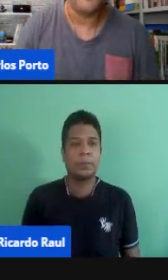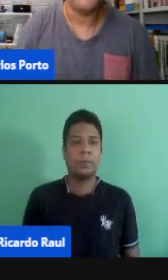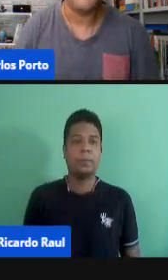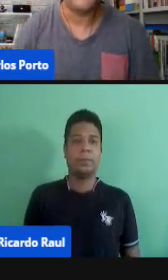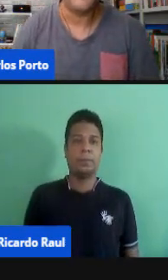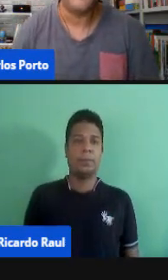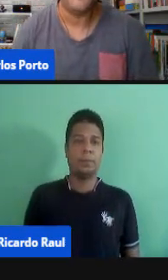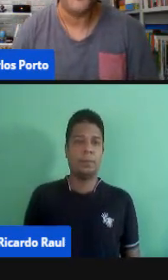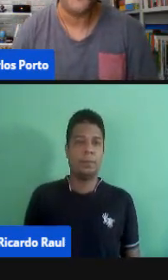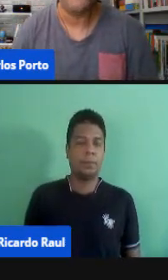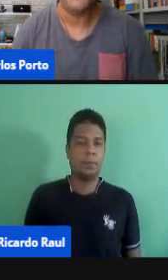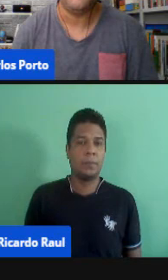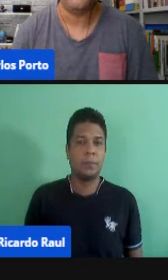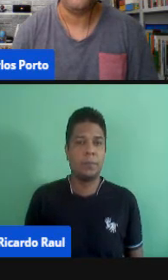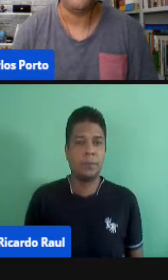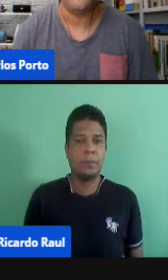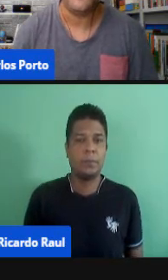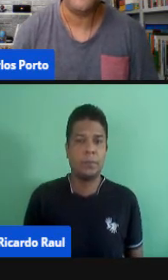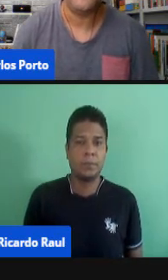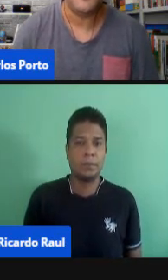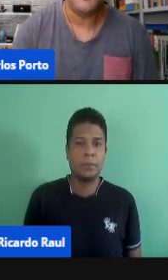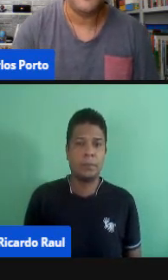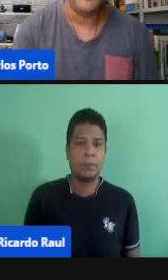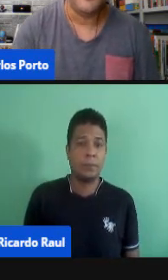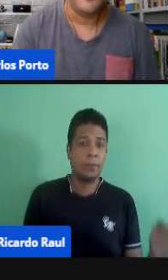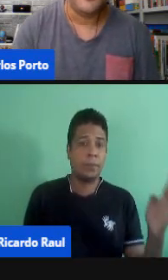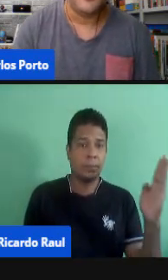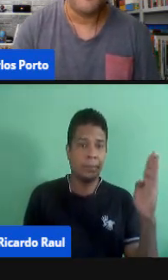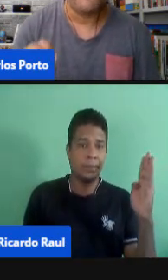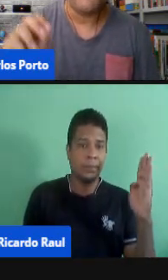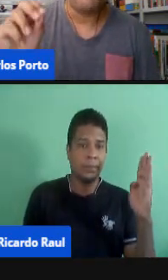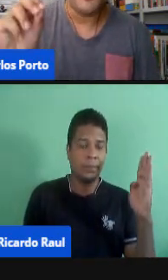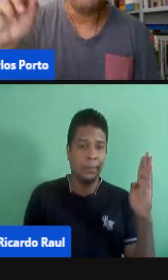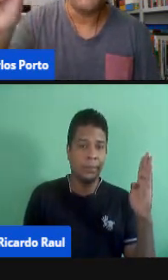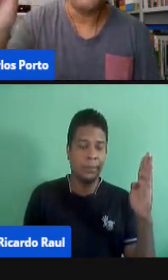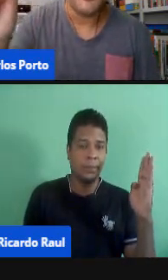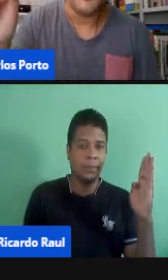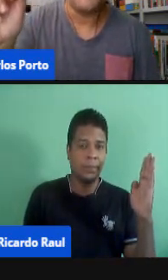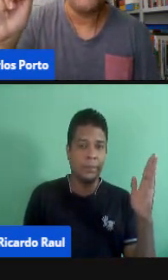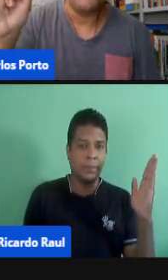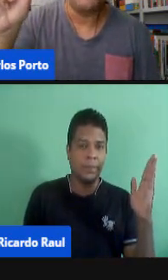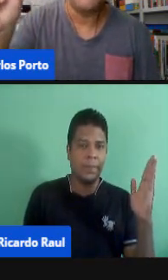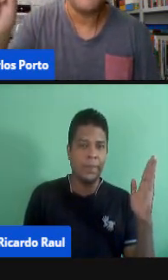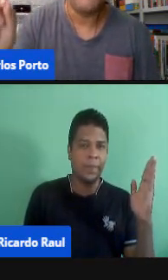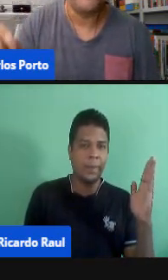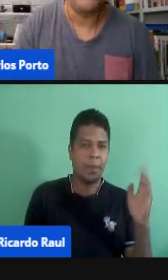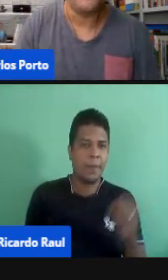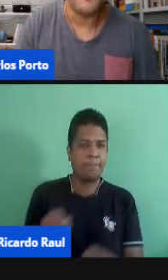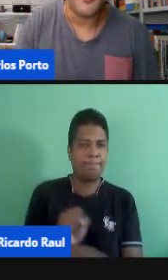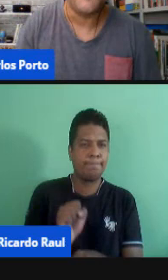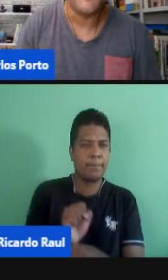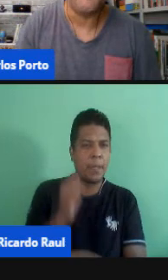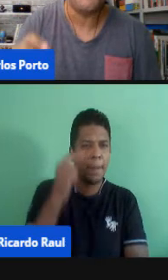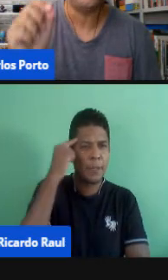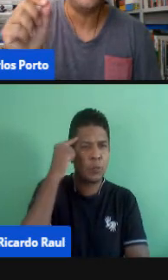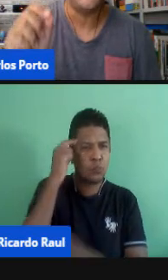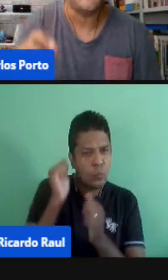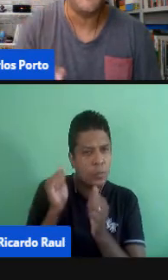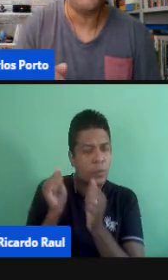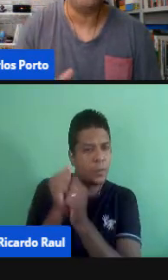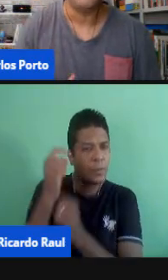visualizar melhor e compreender o que estou falando, né, para pensar. Então vamos pensar juntos, tá? É